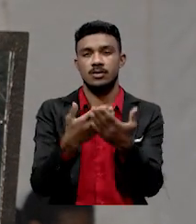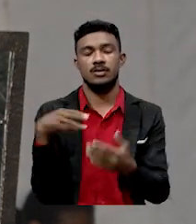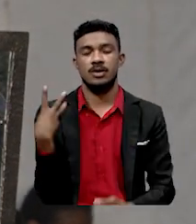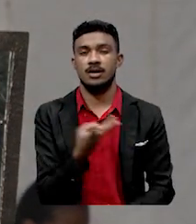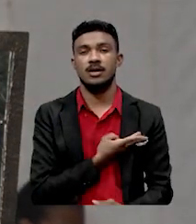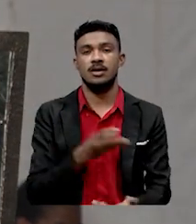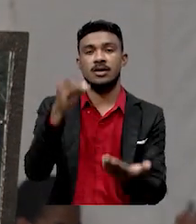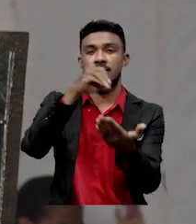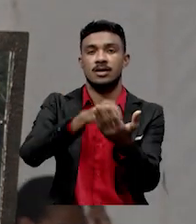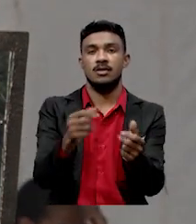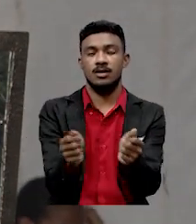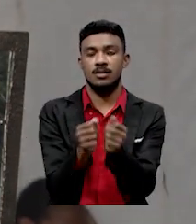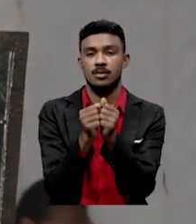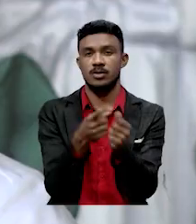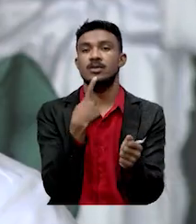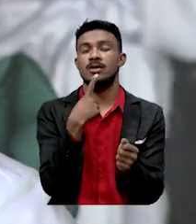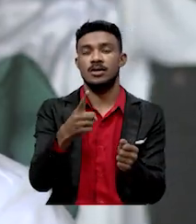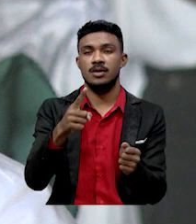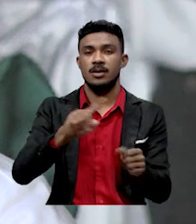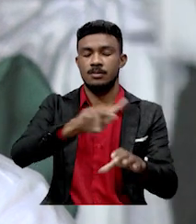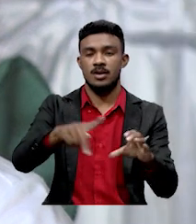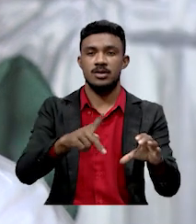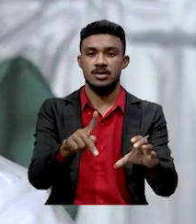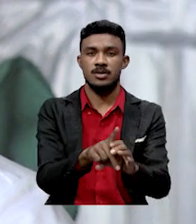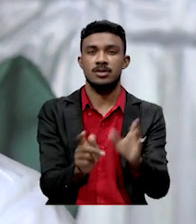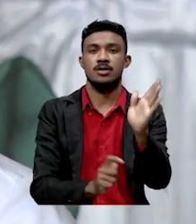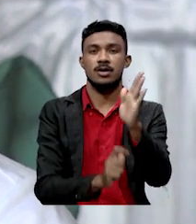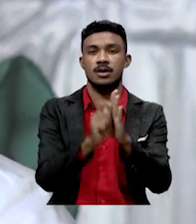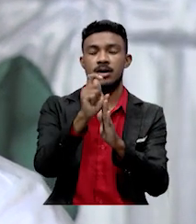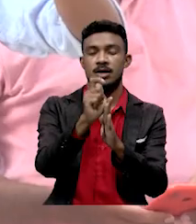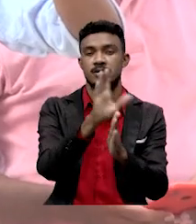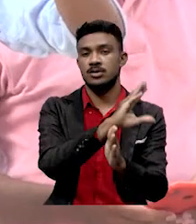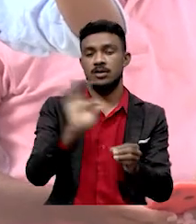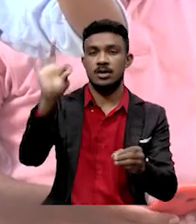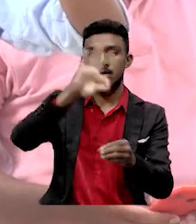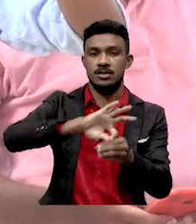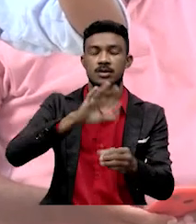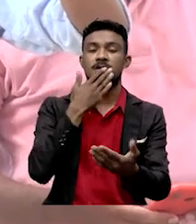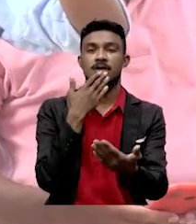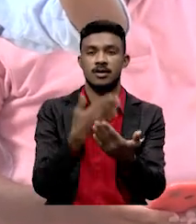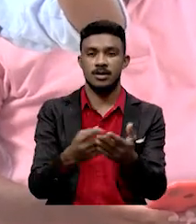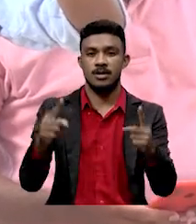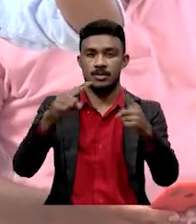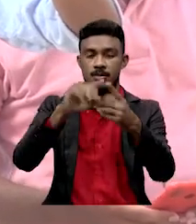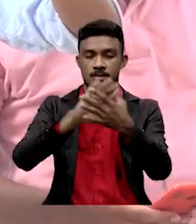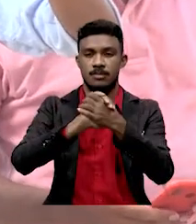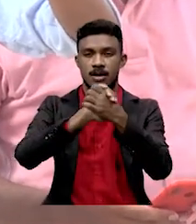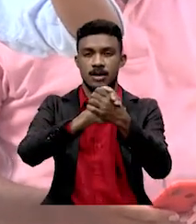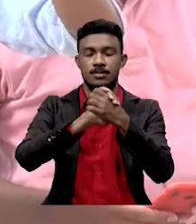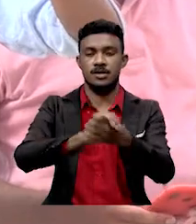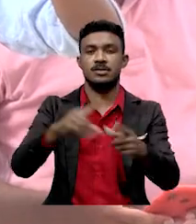muito, contente. Participação a ans de Teves, eleição um dia, parabéns para a